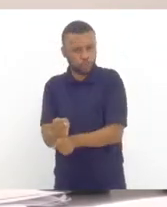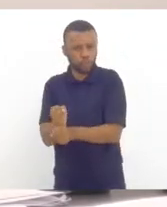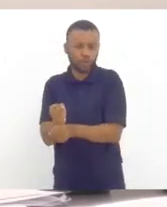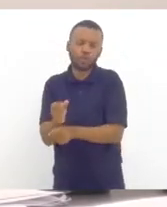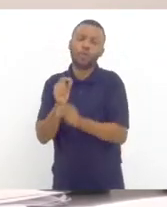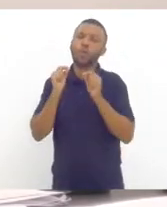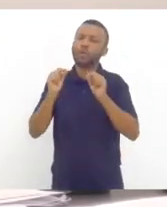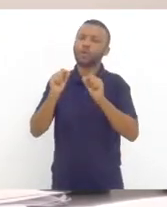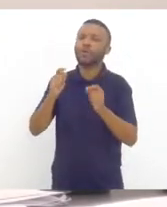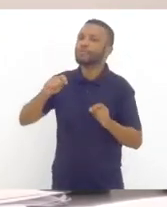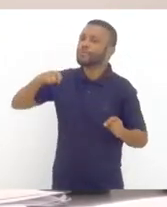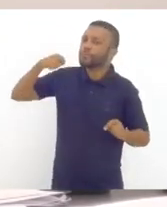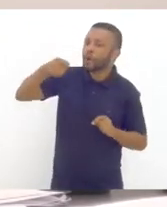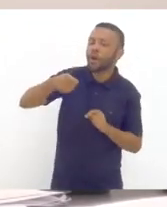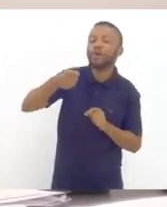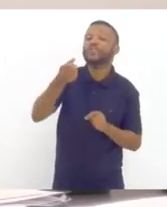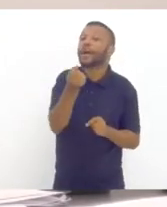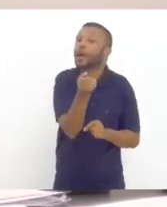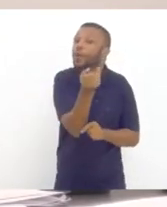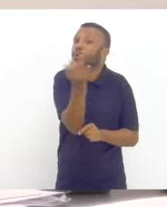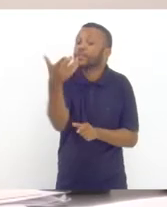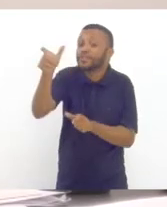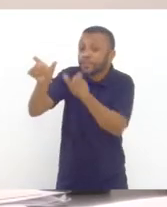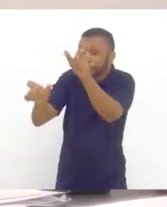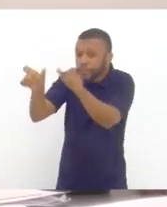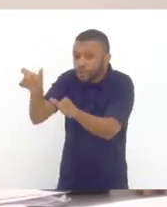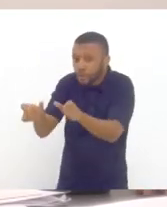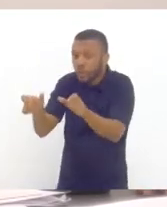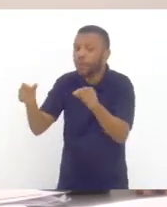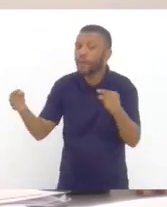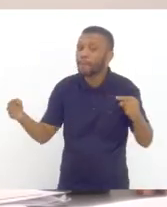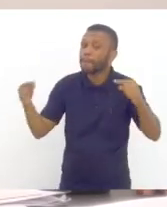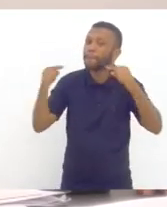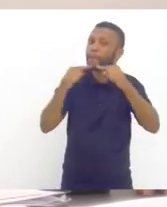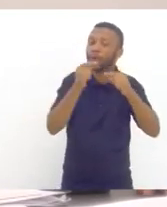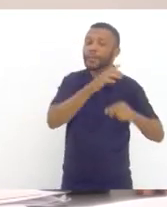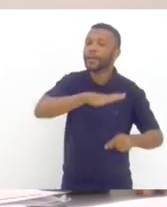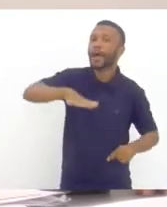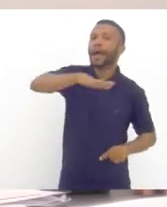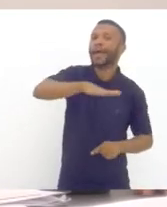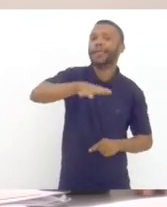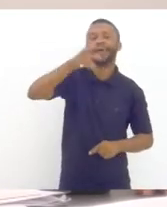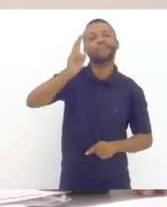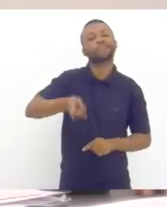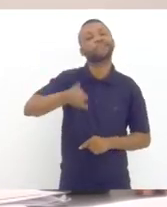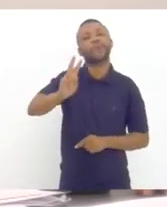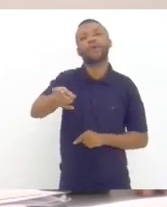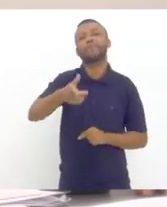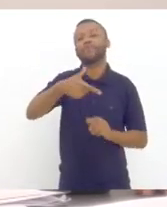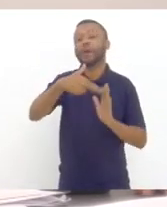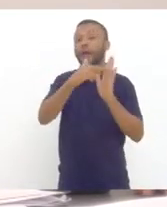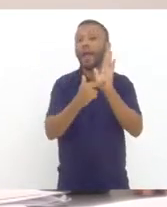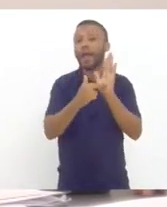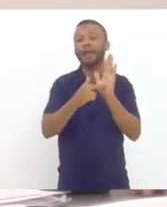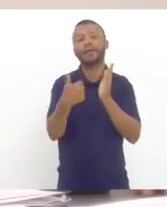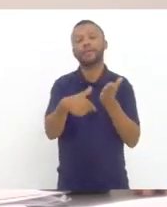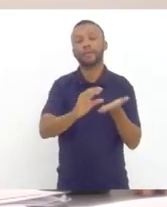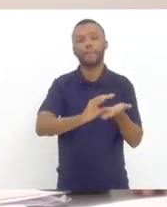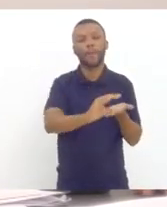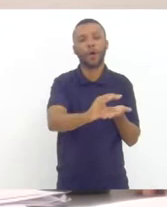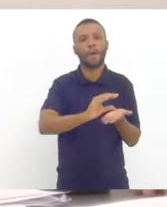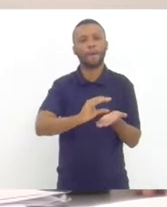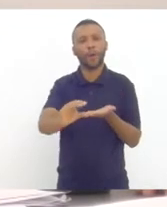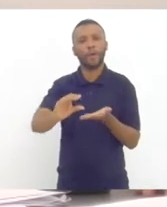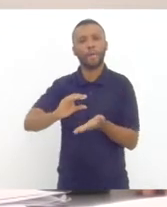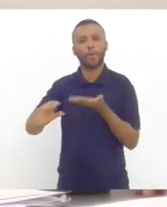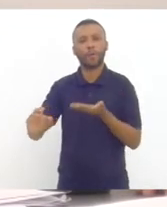isto é, número de habitantes, função da área, sempre foi critério de distribuição de ICMS.